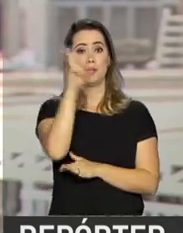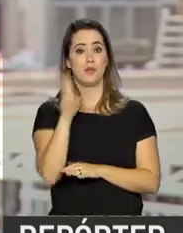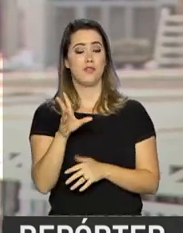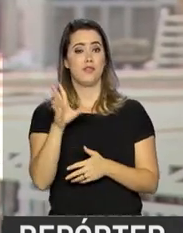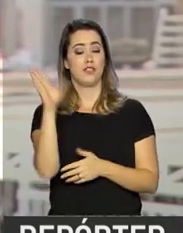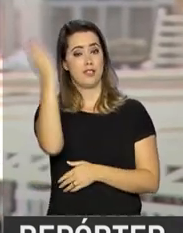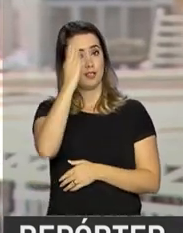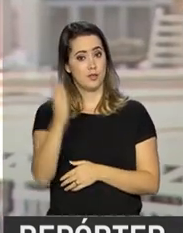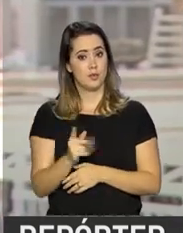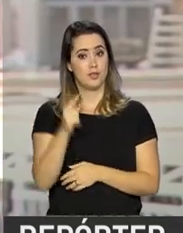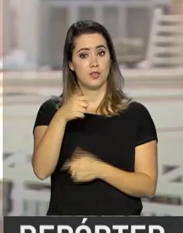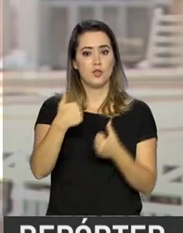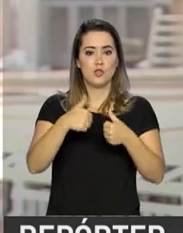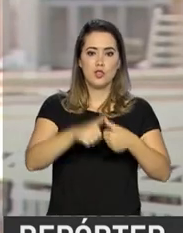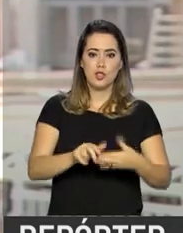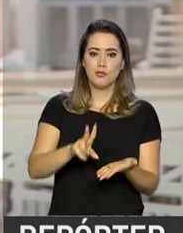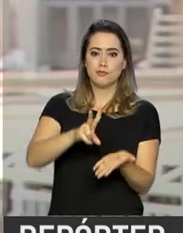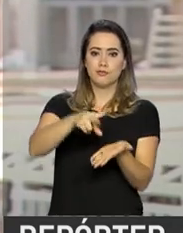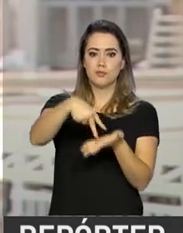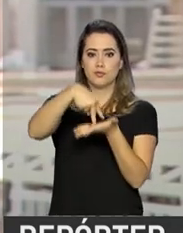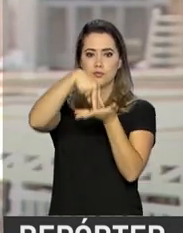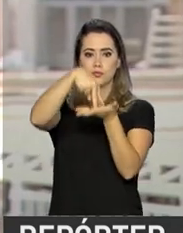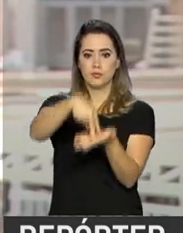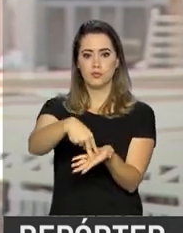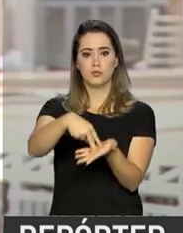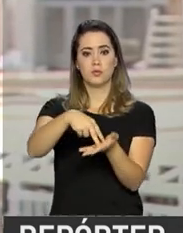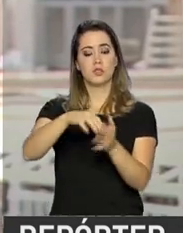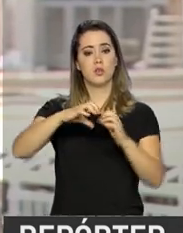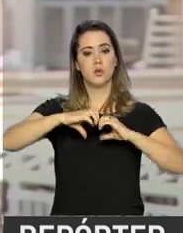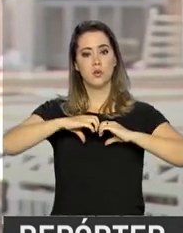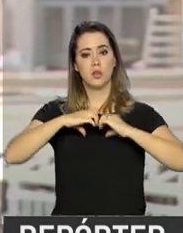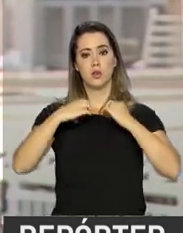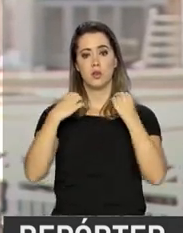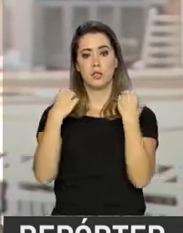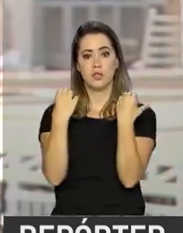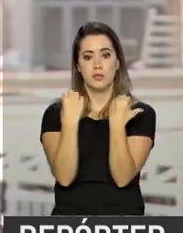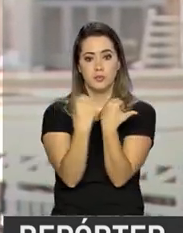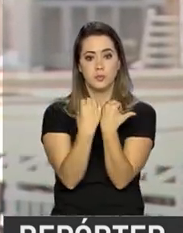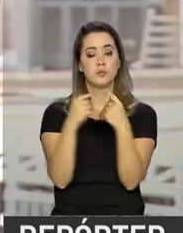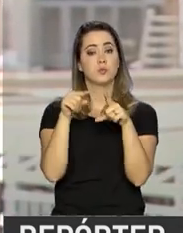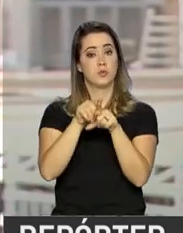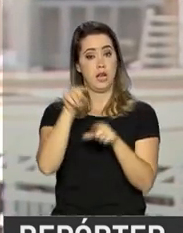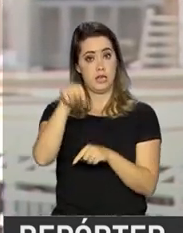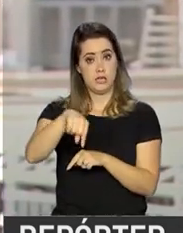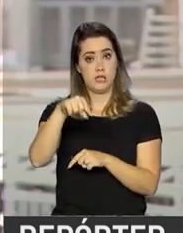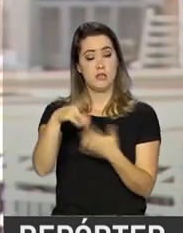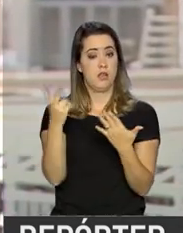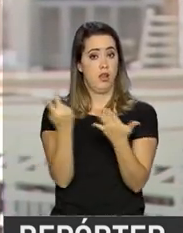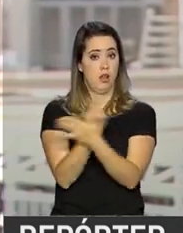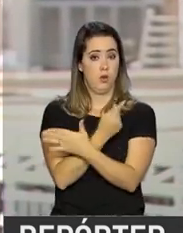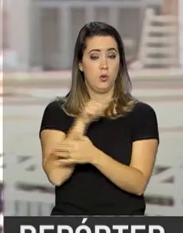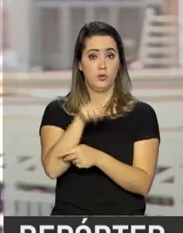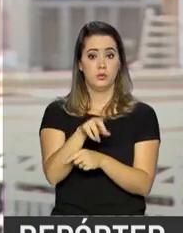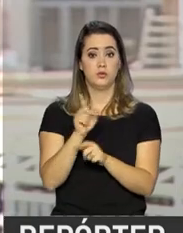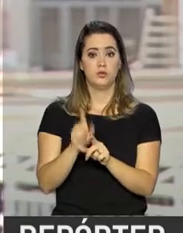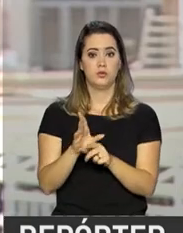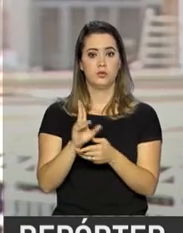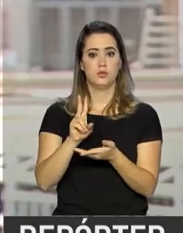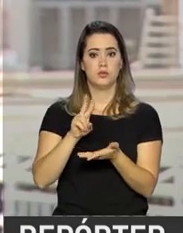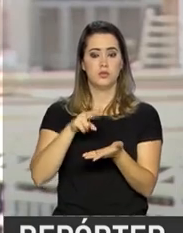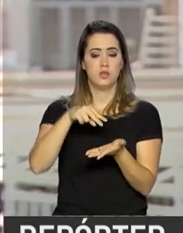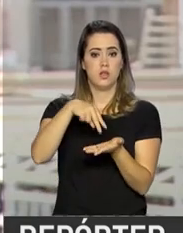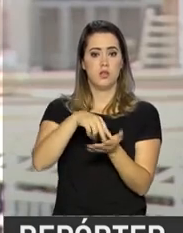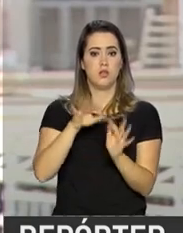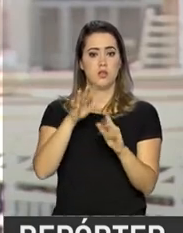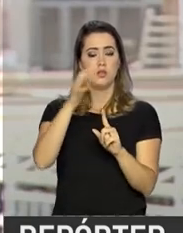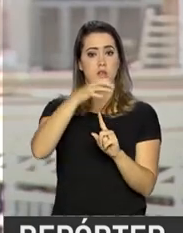justamente um dos palcos do evento o estádio mané garrincha é justamente aqui onde está sendo levantado a expor a